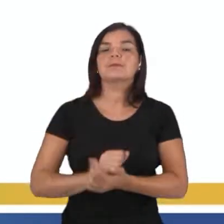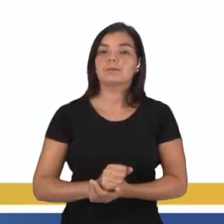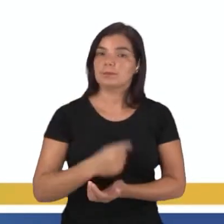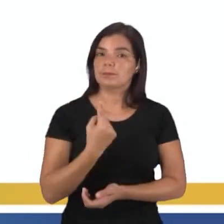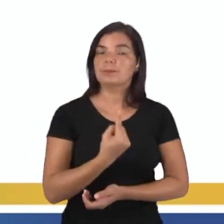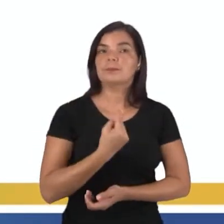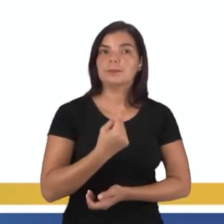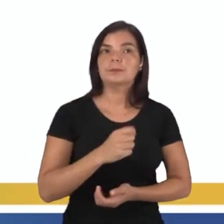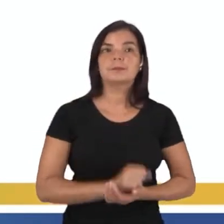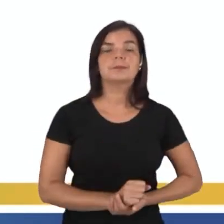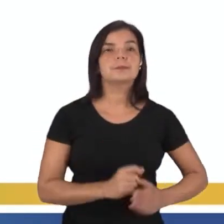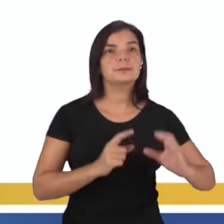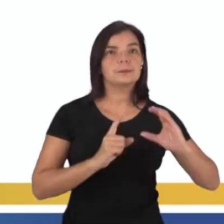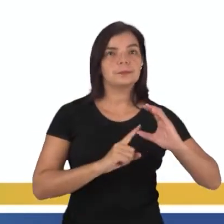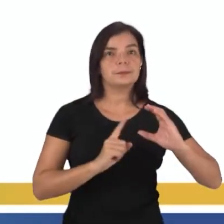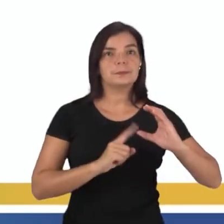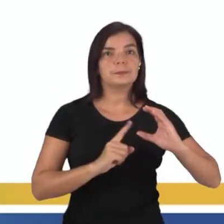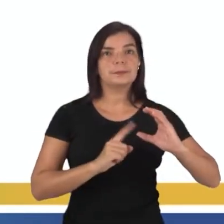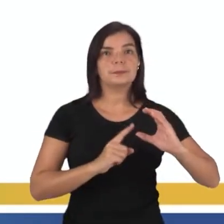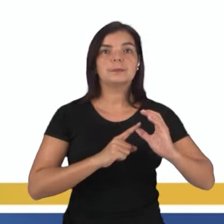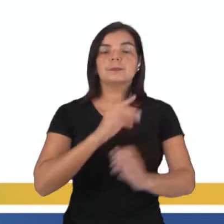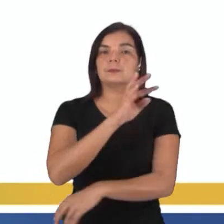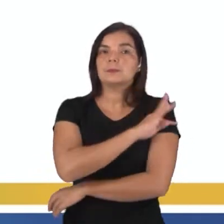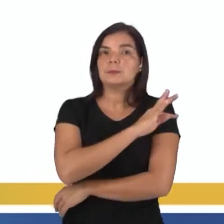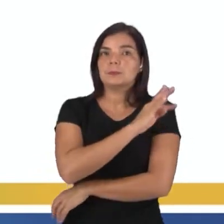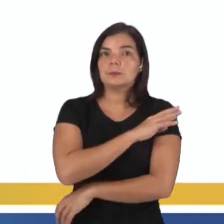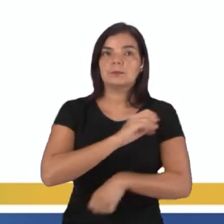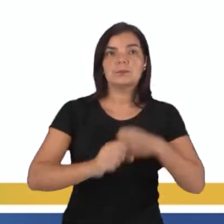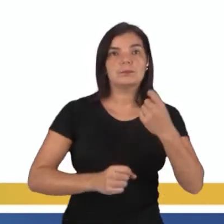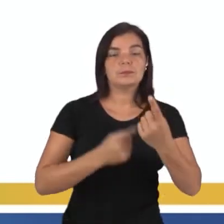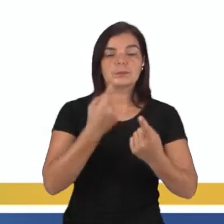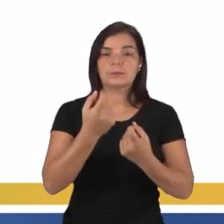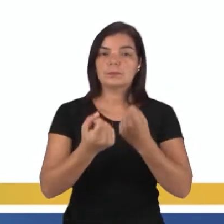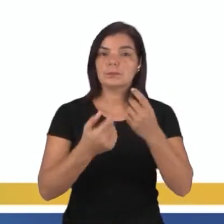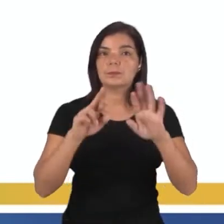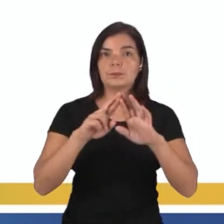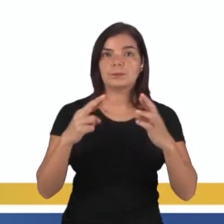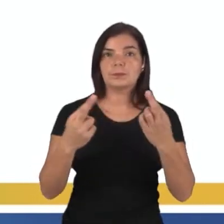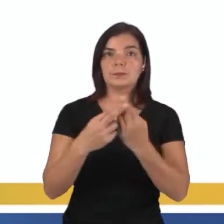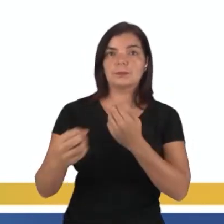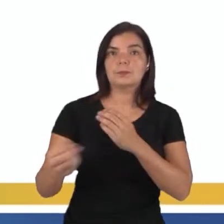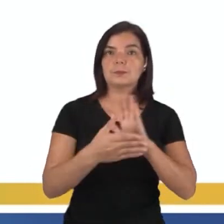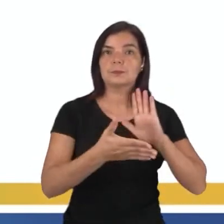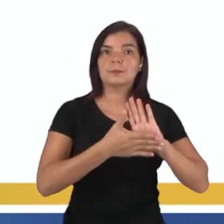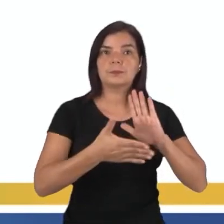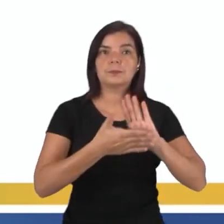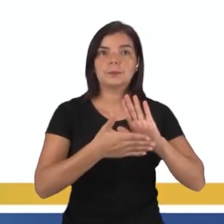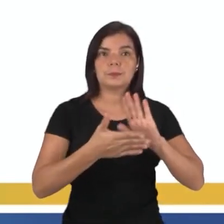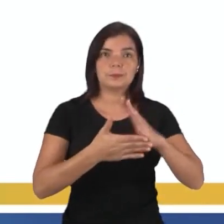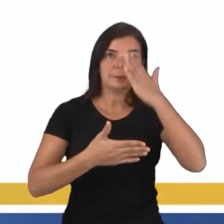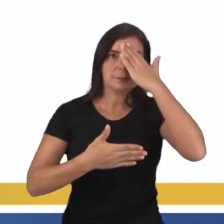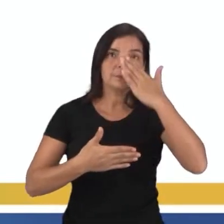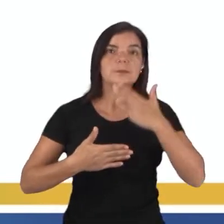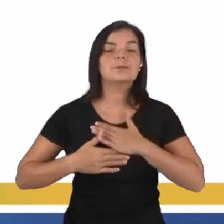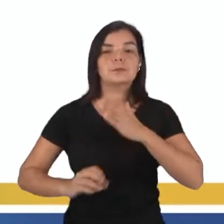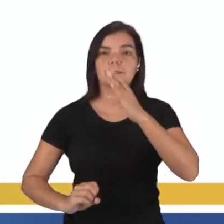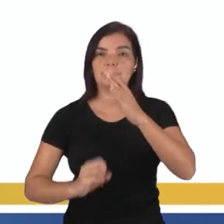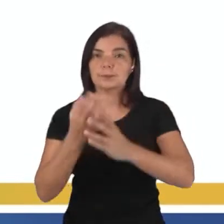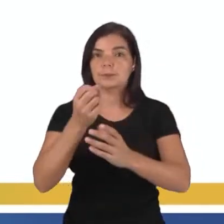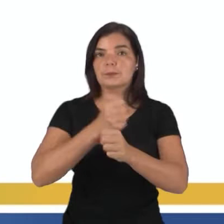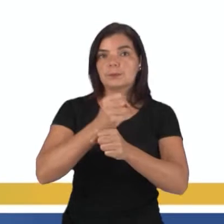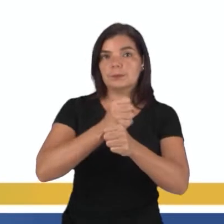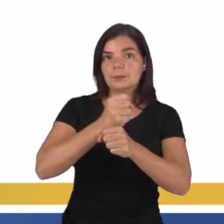com eficiência, autonomia e independência. C. São técnicas alternativas que reúnem novas